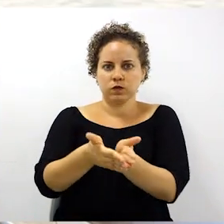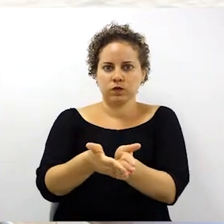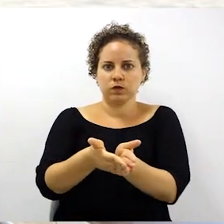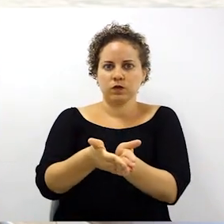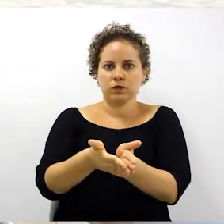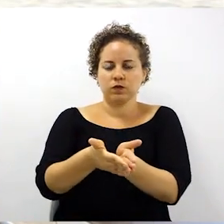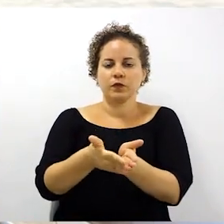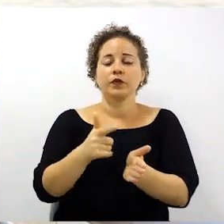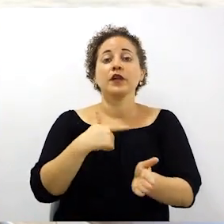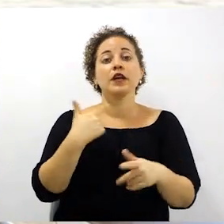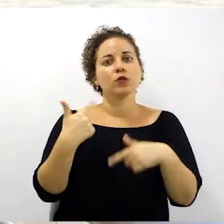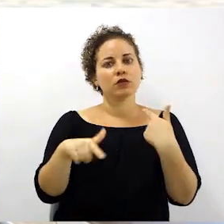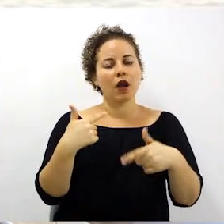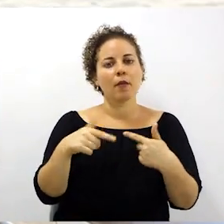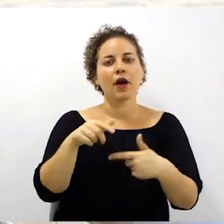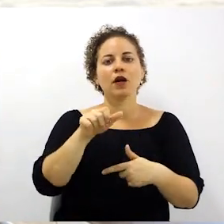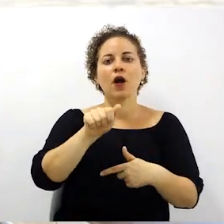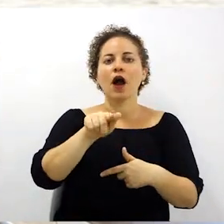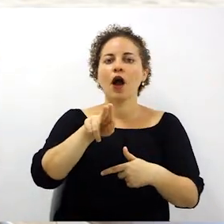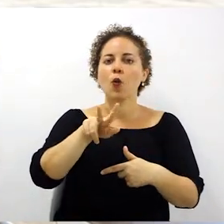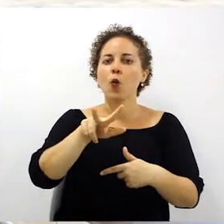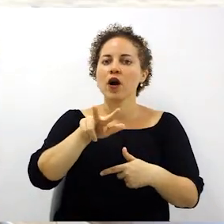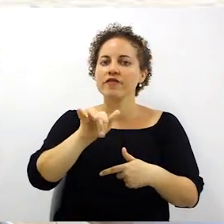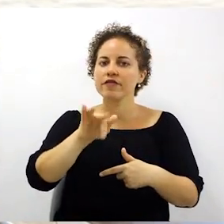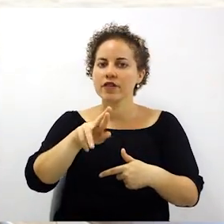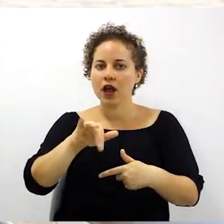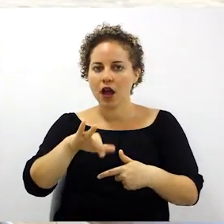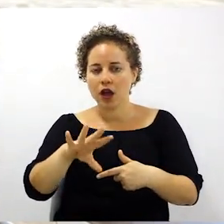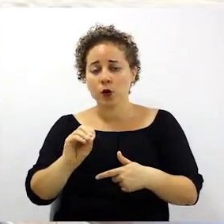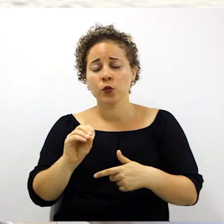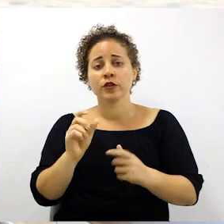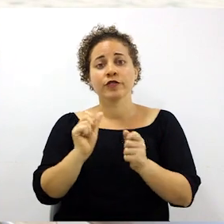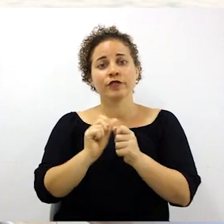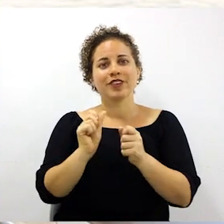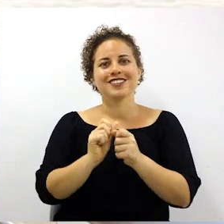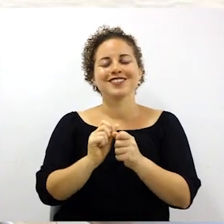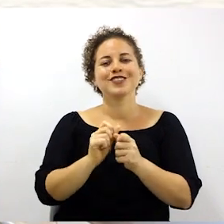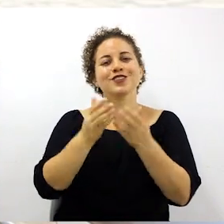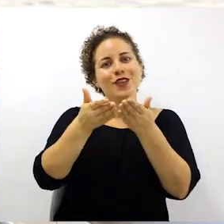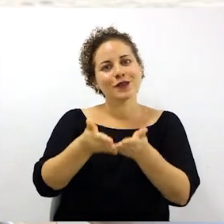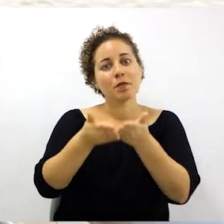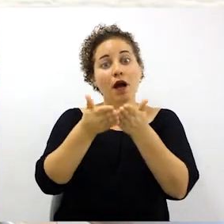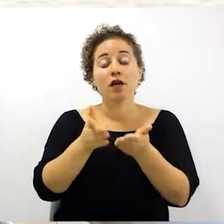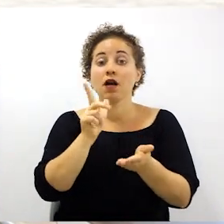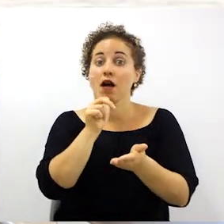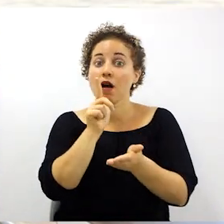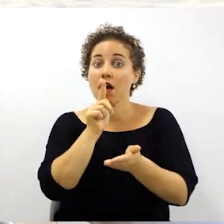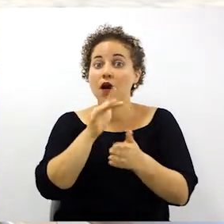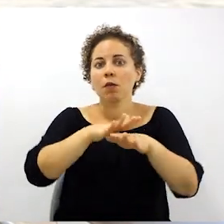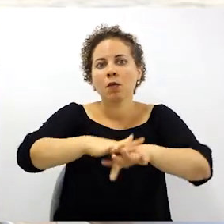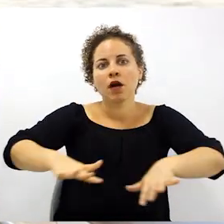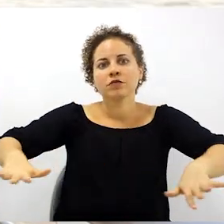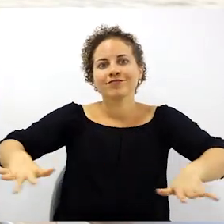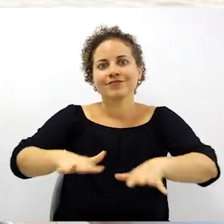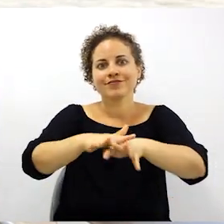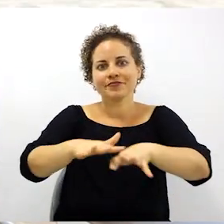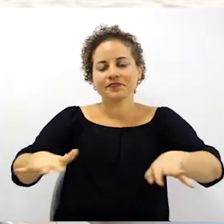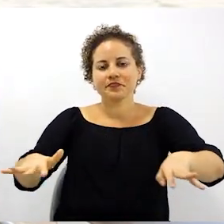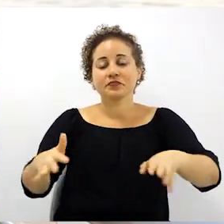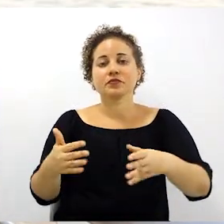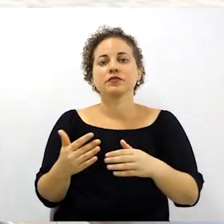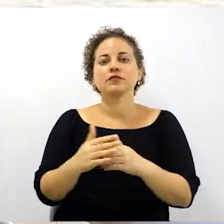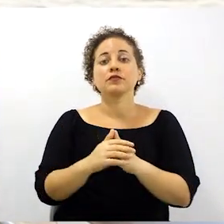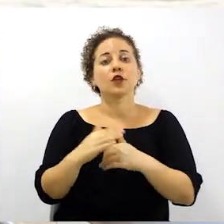outro lado, o trabalho aquaviário, que é aquele realizado nas embarcações em alto mar, por exemplo. Então,